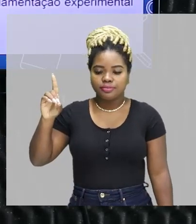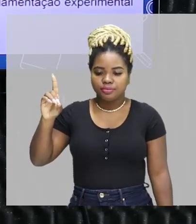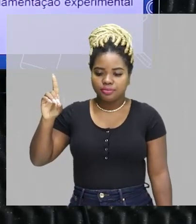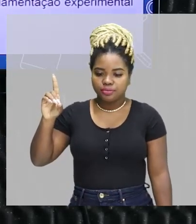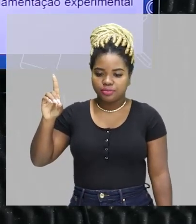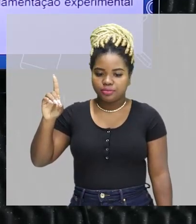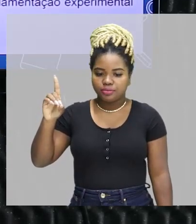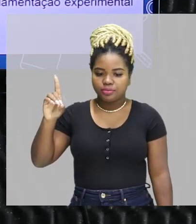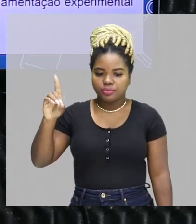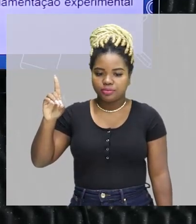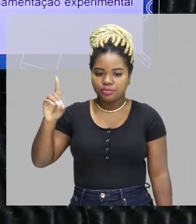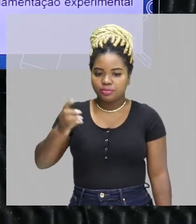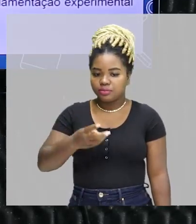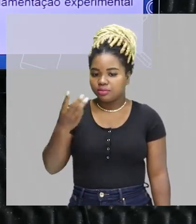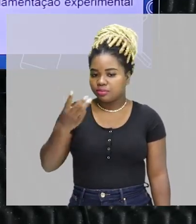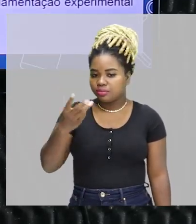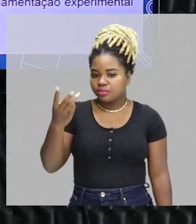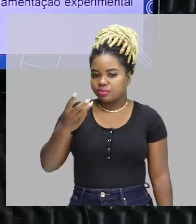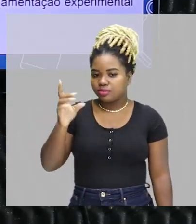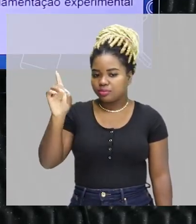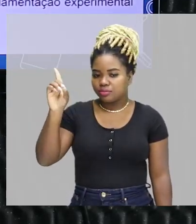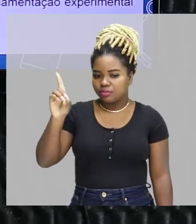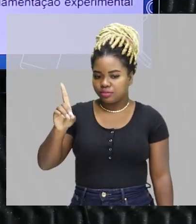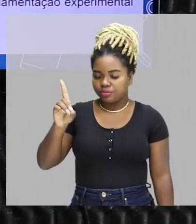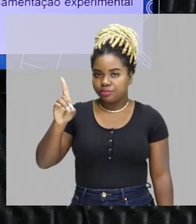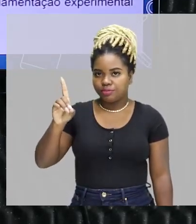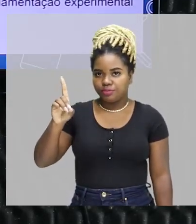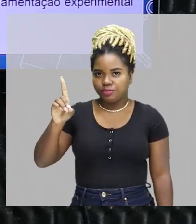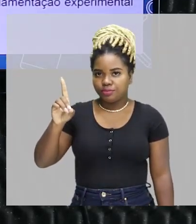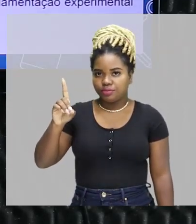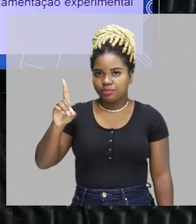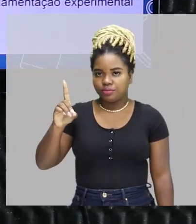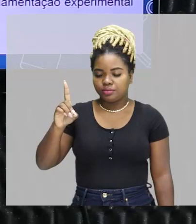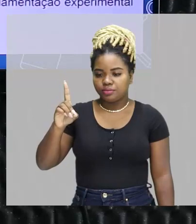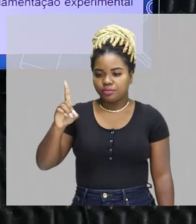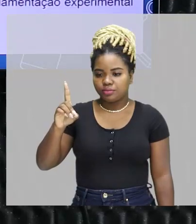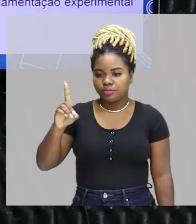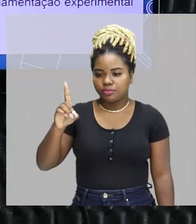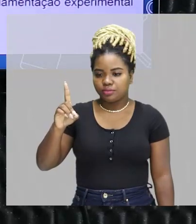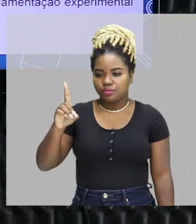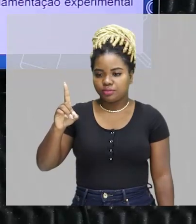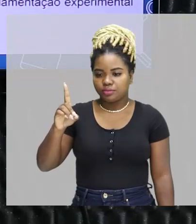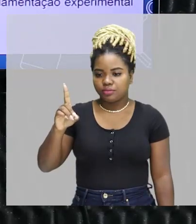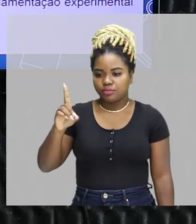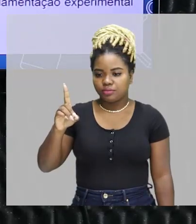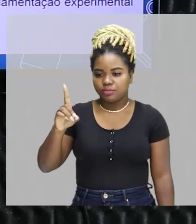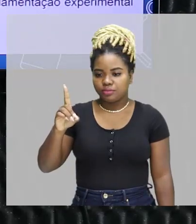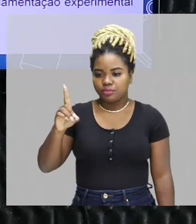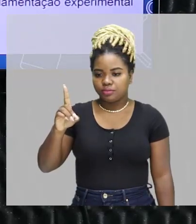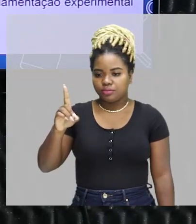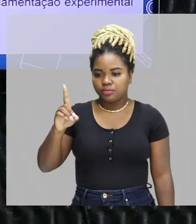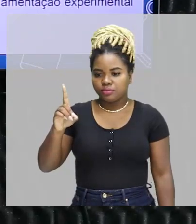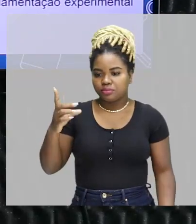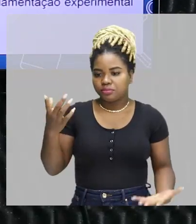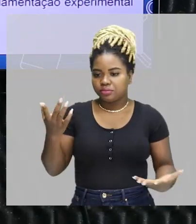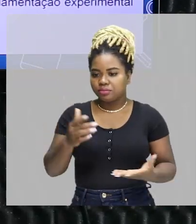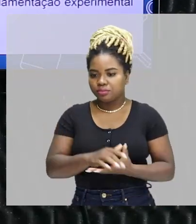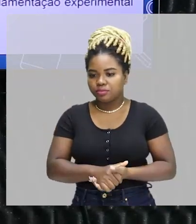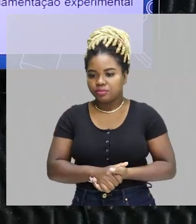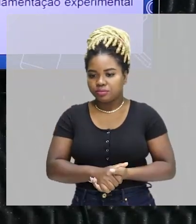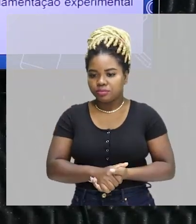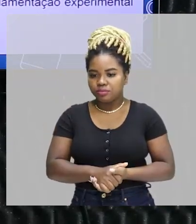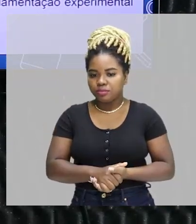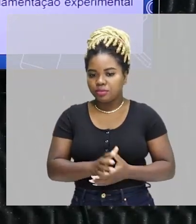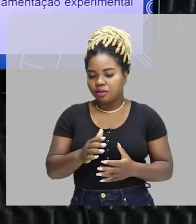aí terceira, letra D para os senhores, é uma que fornece elementos que estão mais associados ao que eu